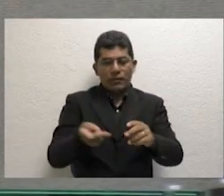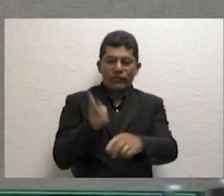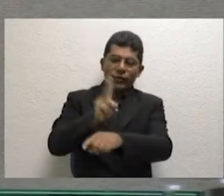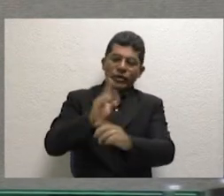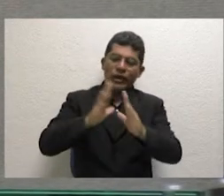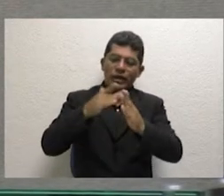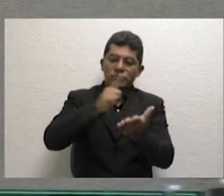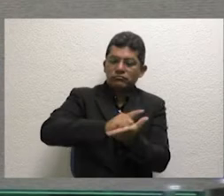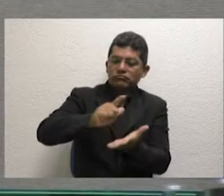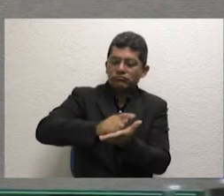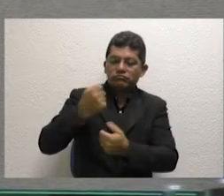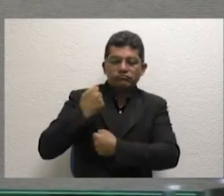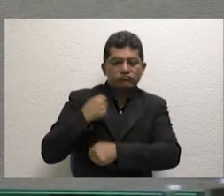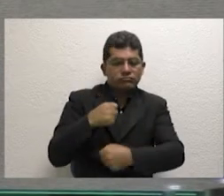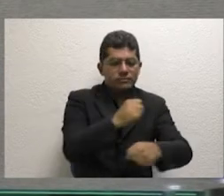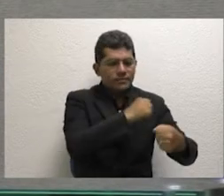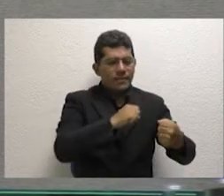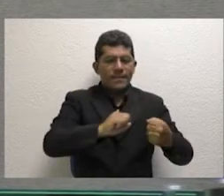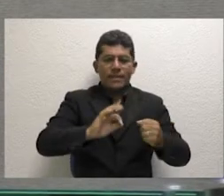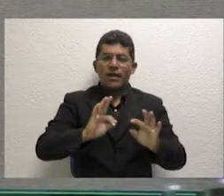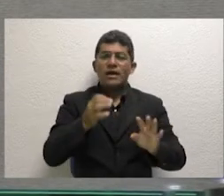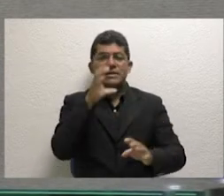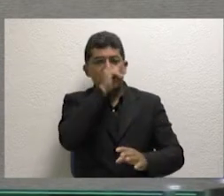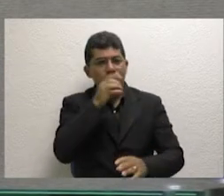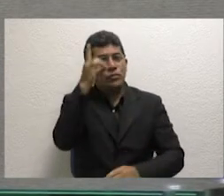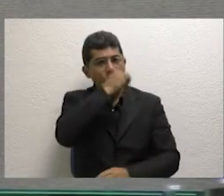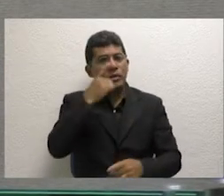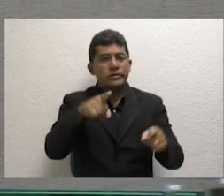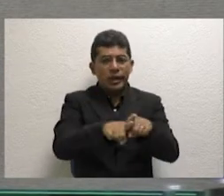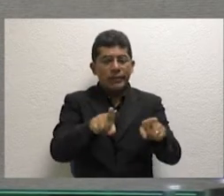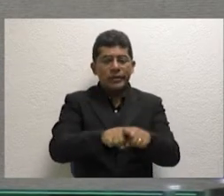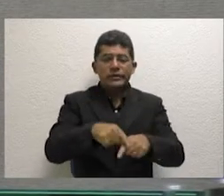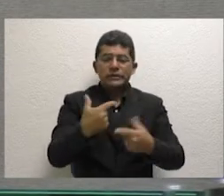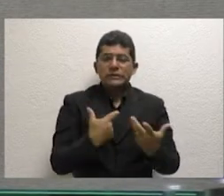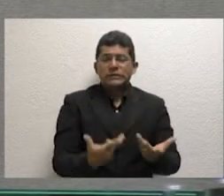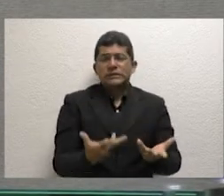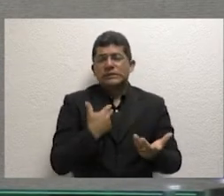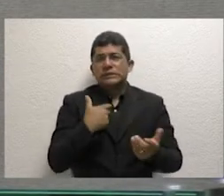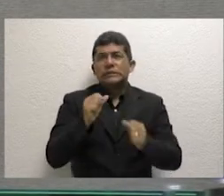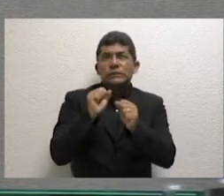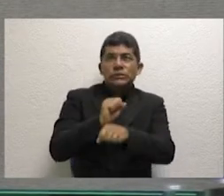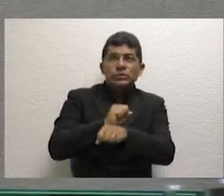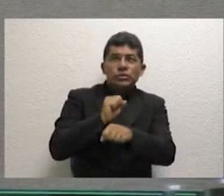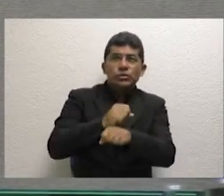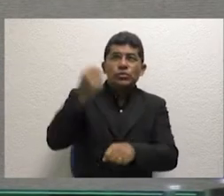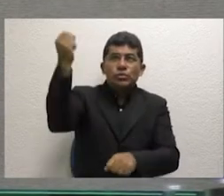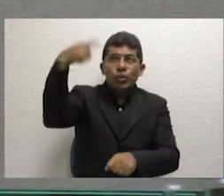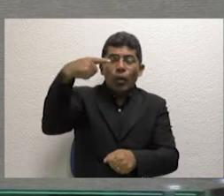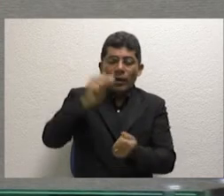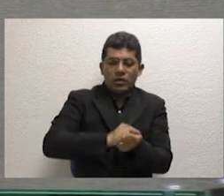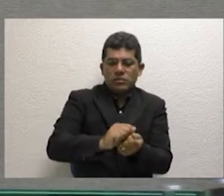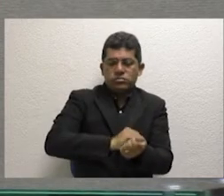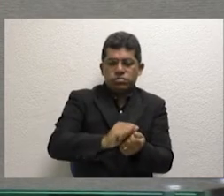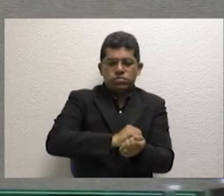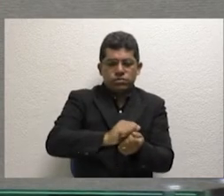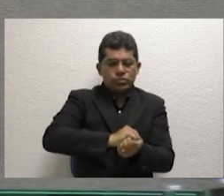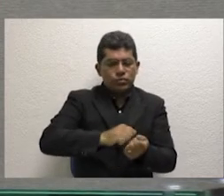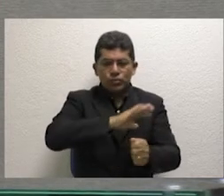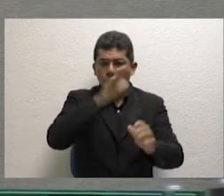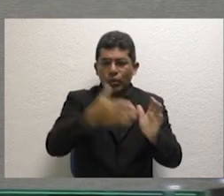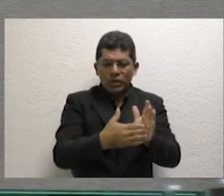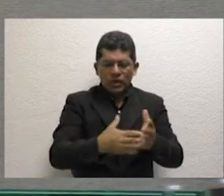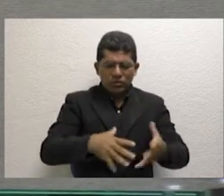da casa organizar as coisas no fim de semana fica torcendo para dar sol que é para dar tempo de lavar a roupa da semana toda